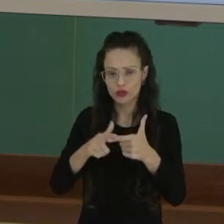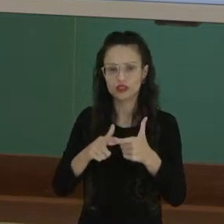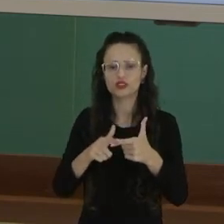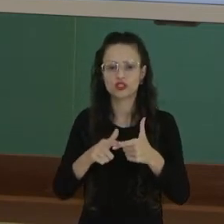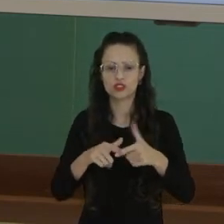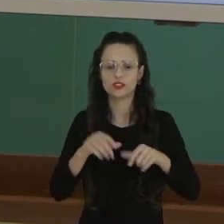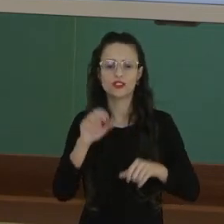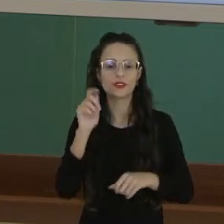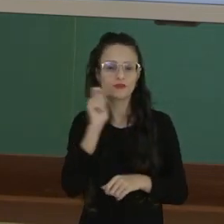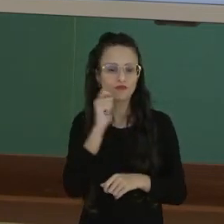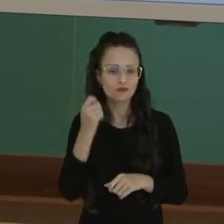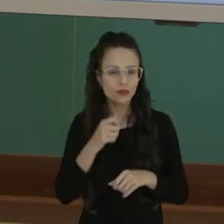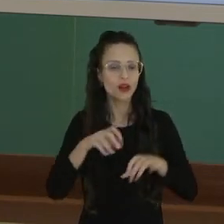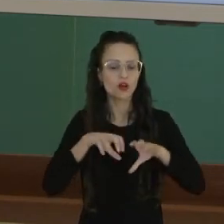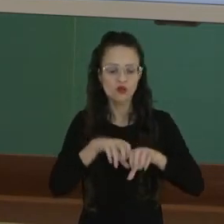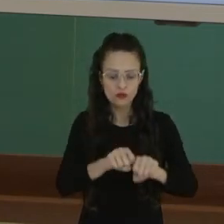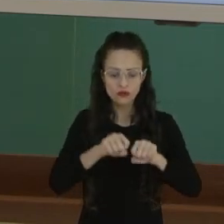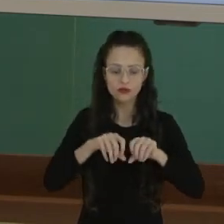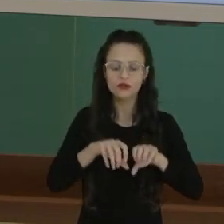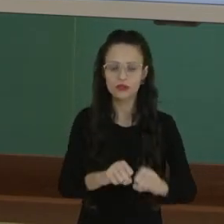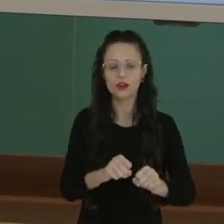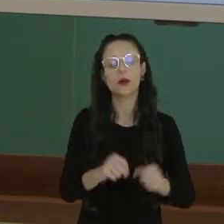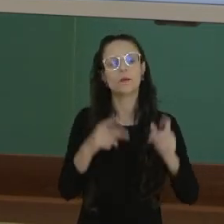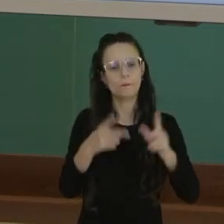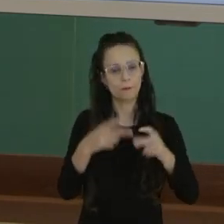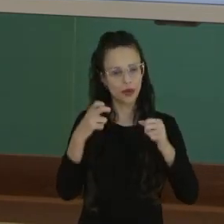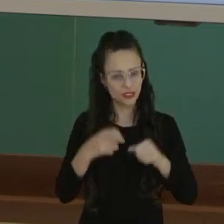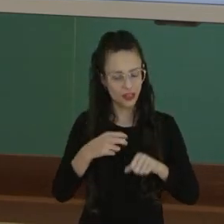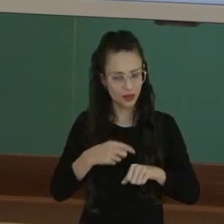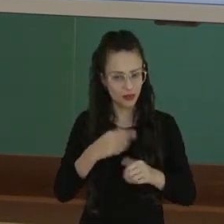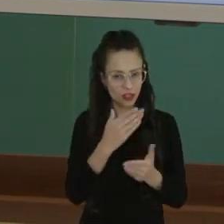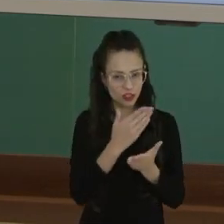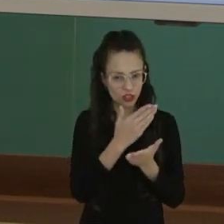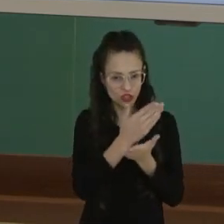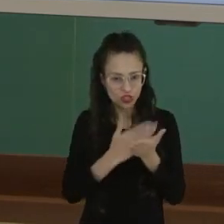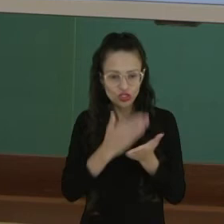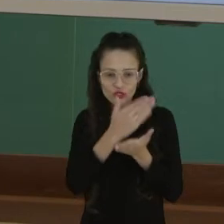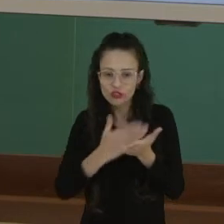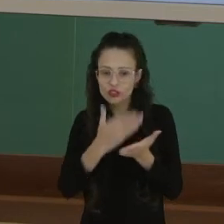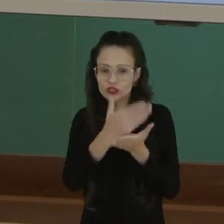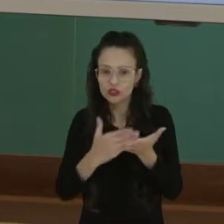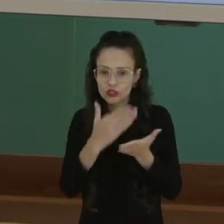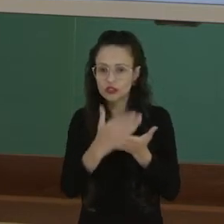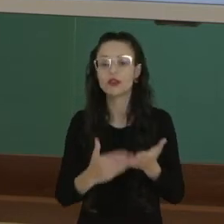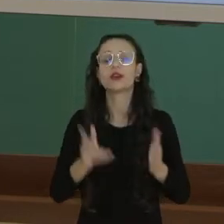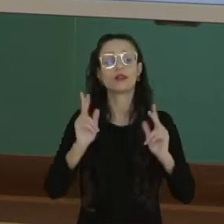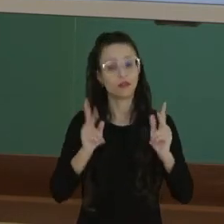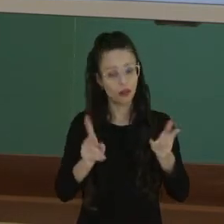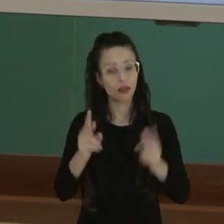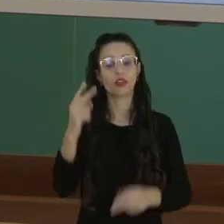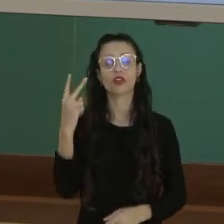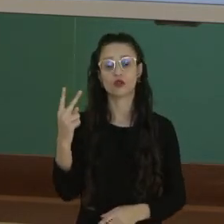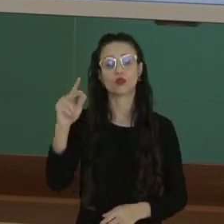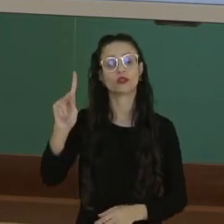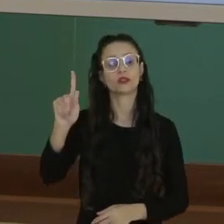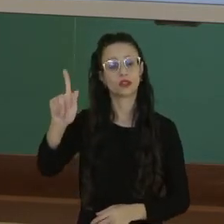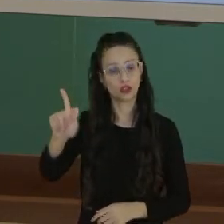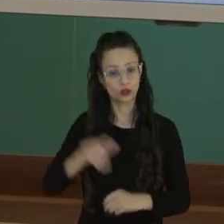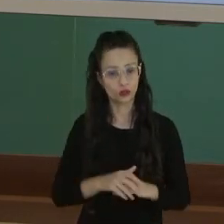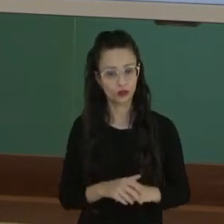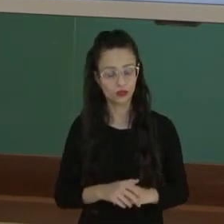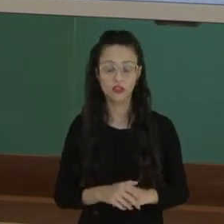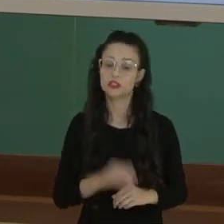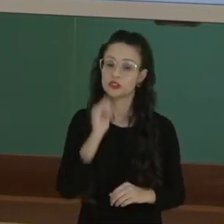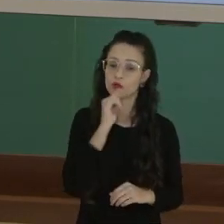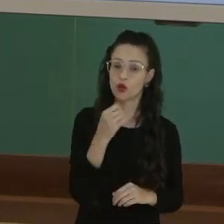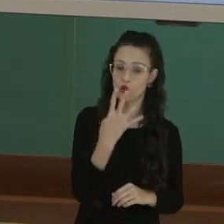né, os biscoitinhos e tudo mais, eu percebo que na hora dessa divisão, esses 2 quilos permanecem. Ou seja, se eu faço lá 4